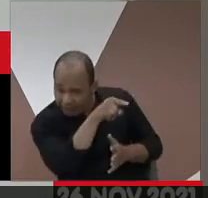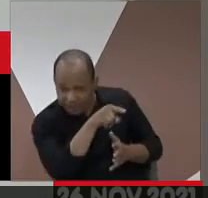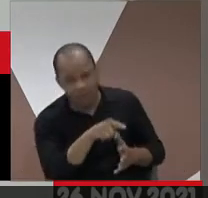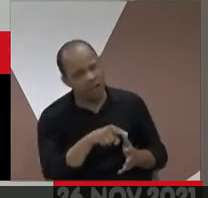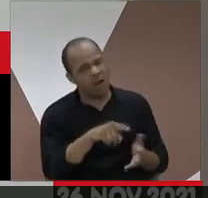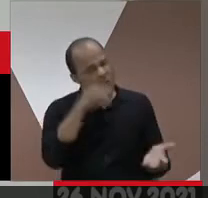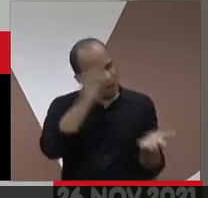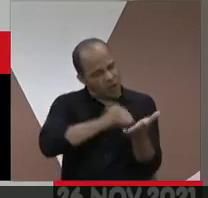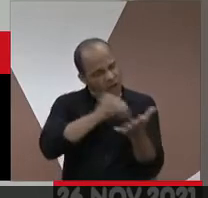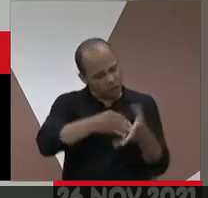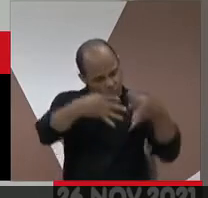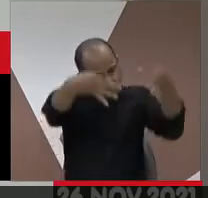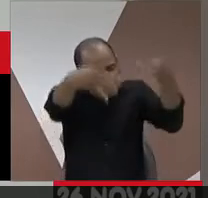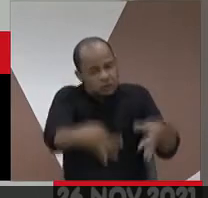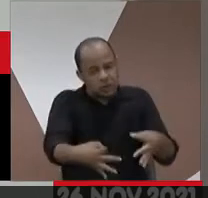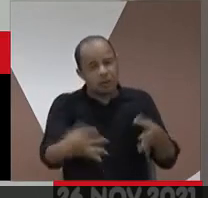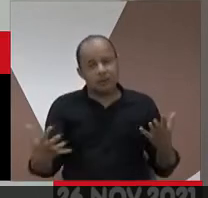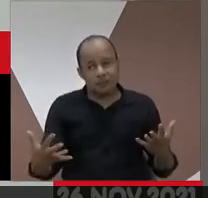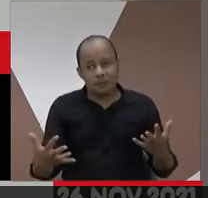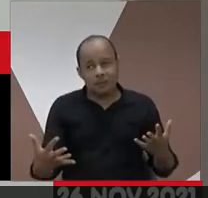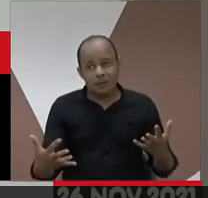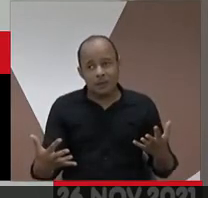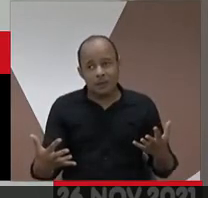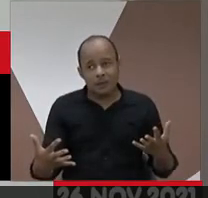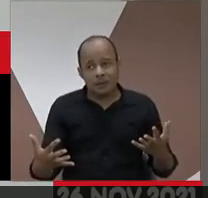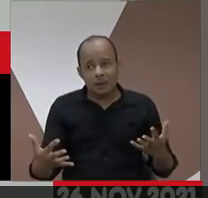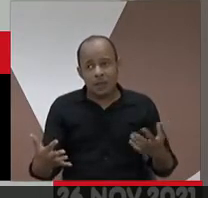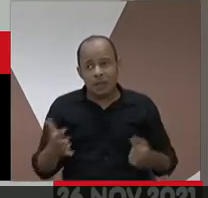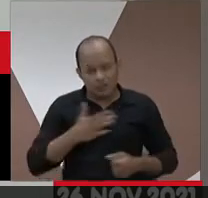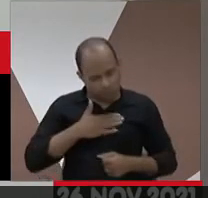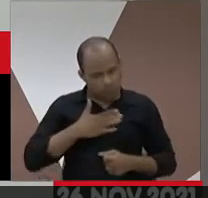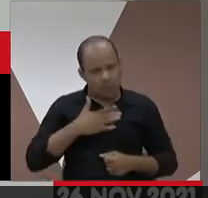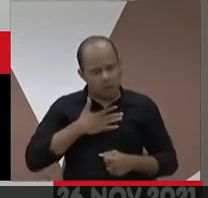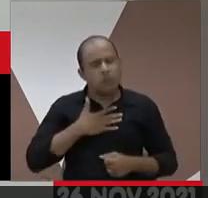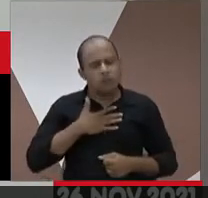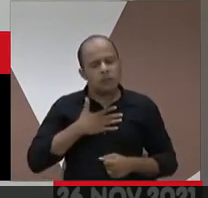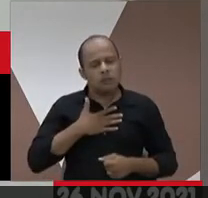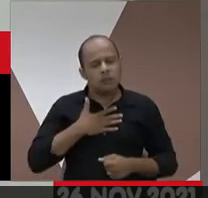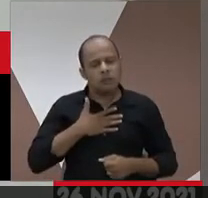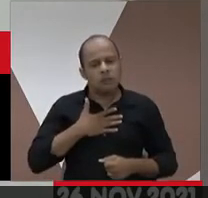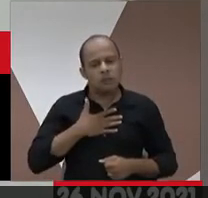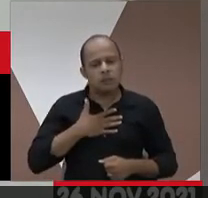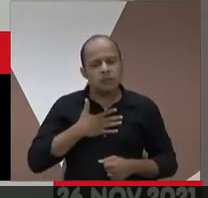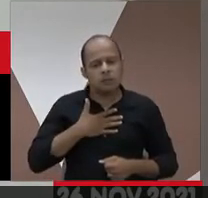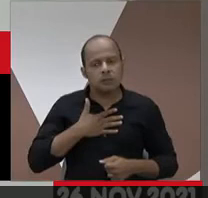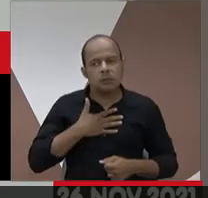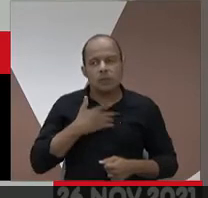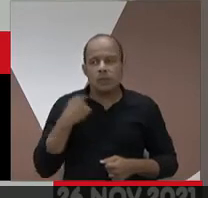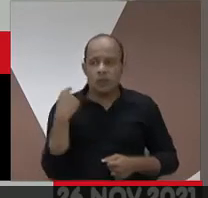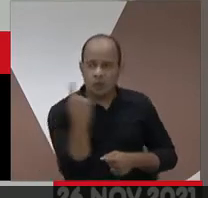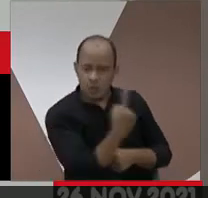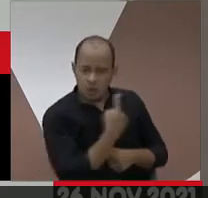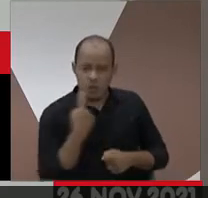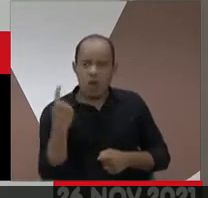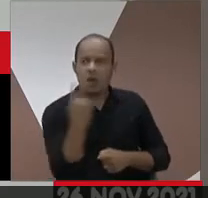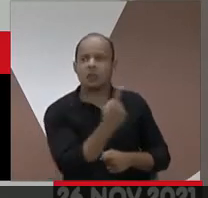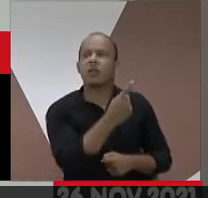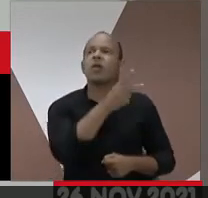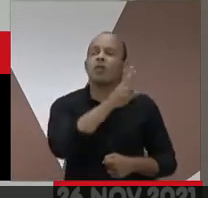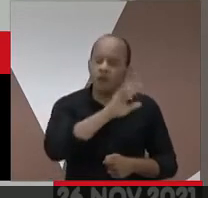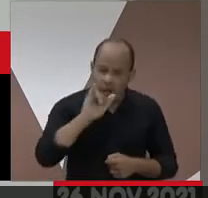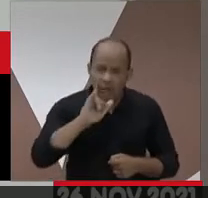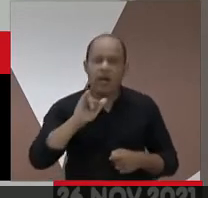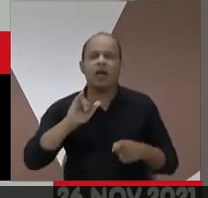estão fazendo, eu anuncio, da minha parte, de muitas outras pessoas, nós, os rebeldes da montanha, vamos subir as